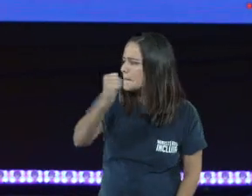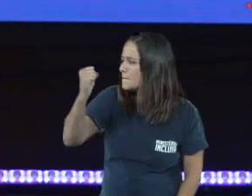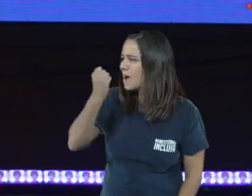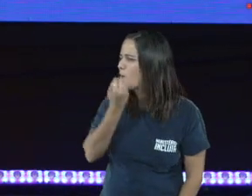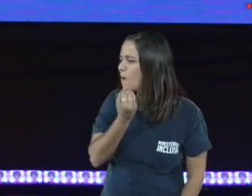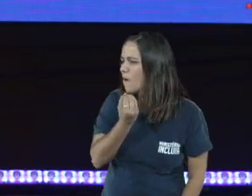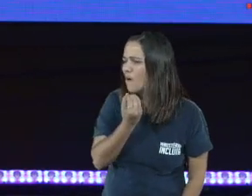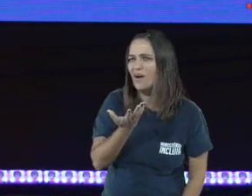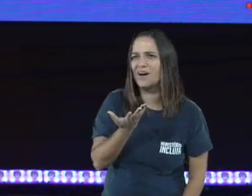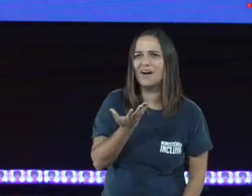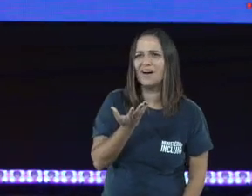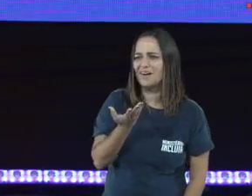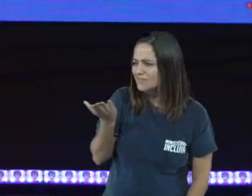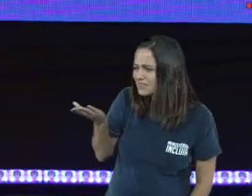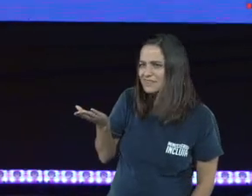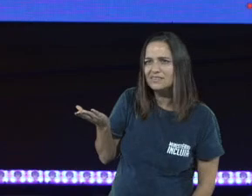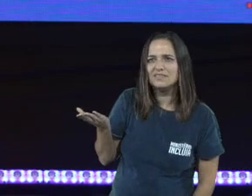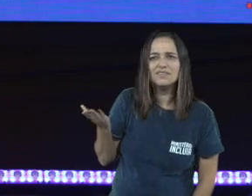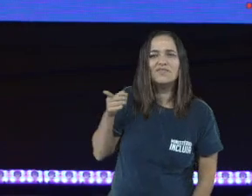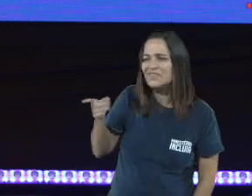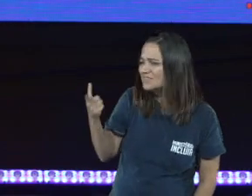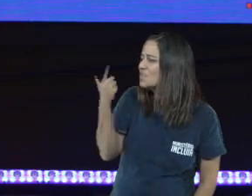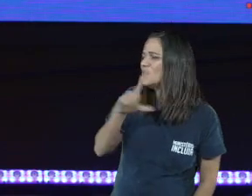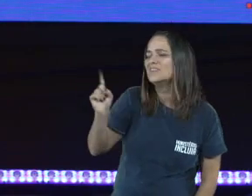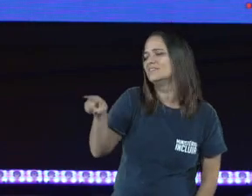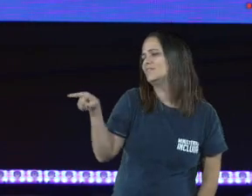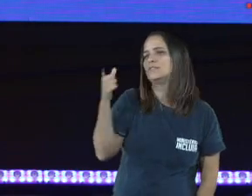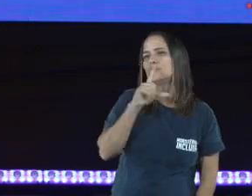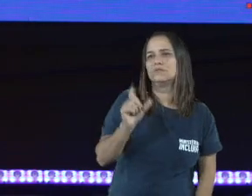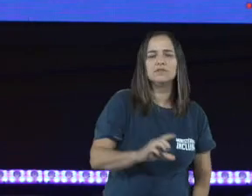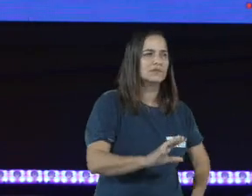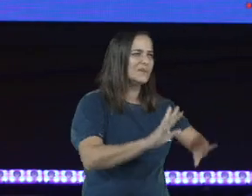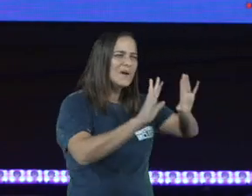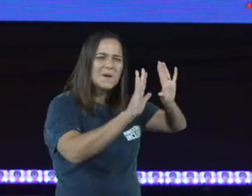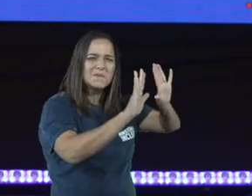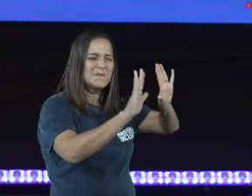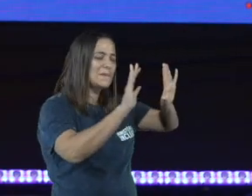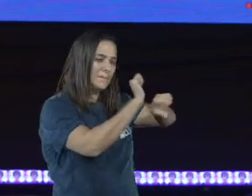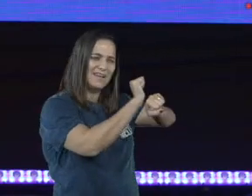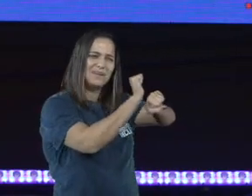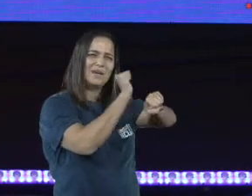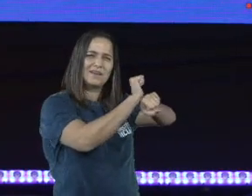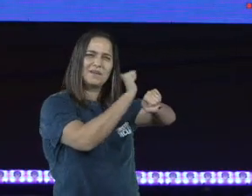falou assim não não quero ver mais nada não deixa eu te falar uma coisa ele pode ser grande mas queda maior